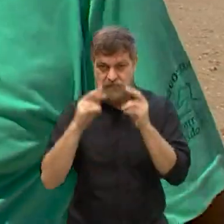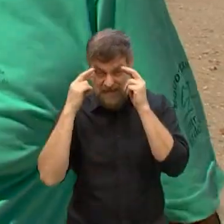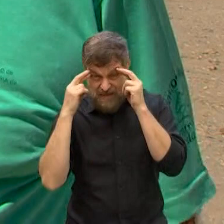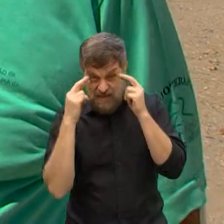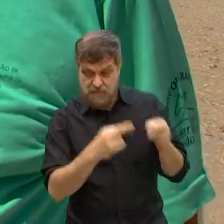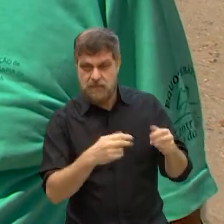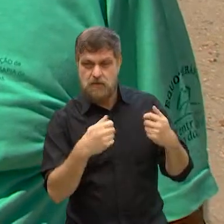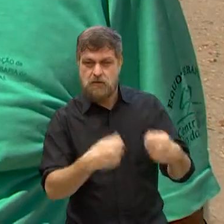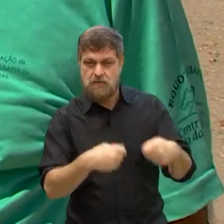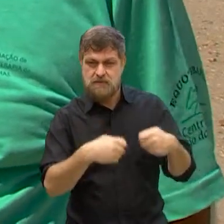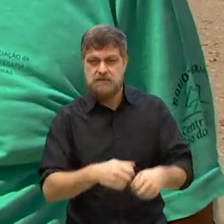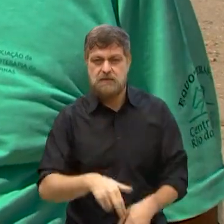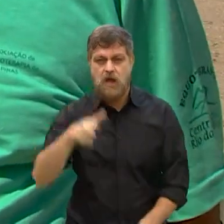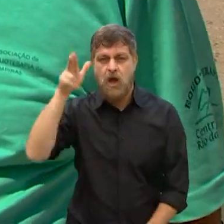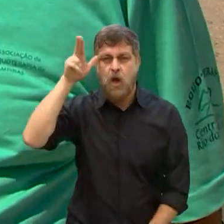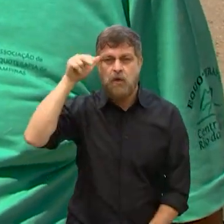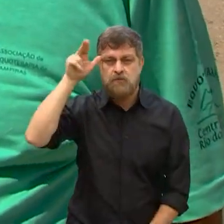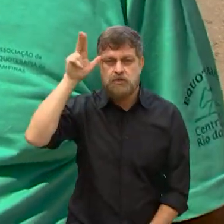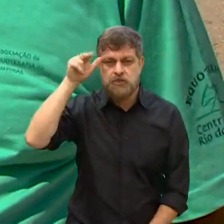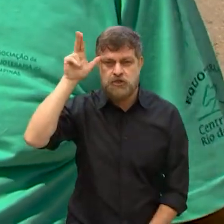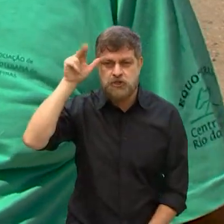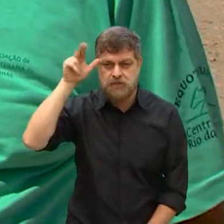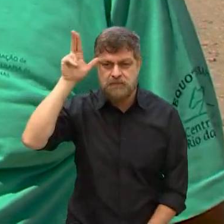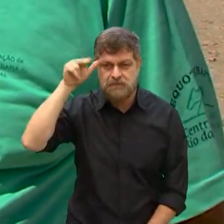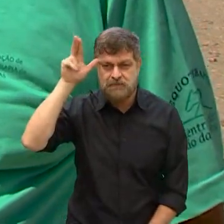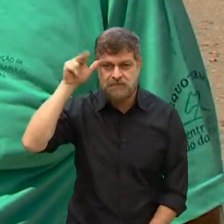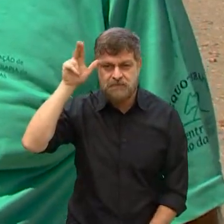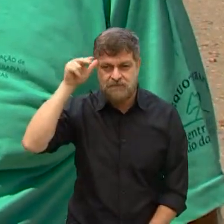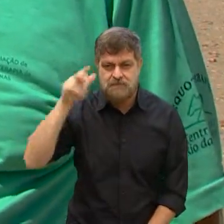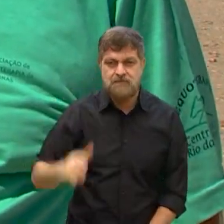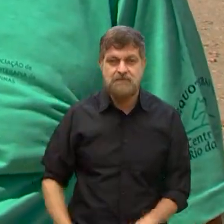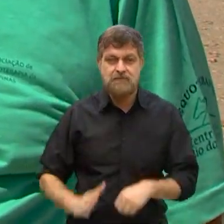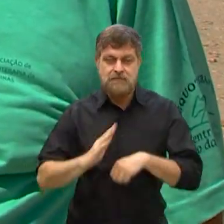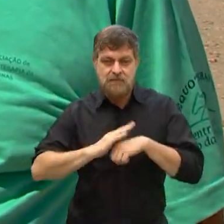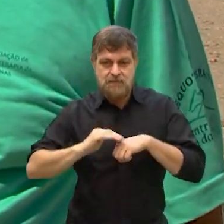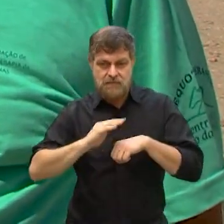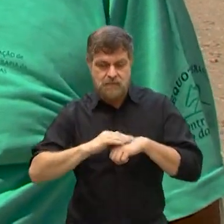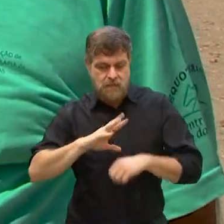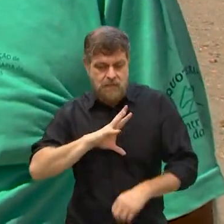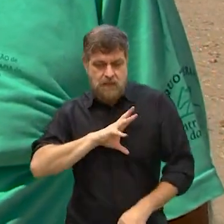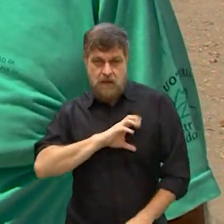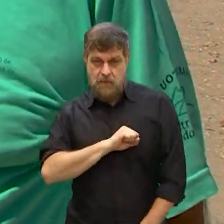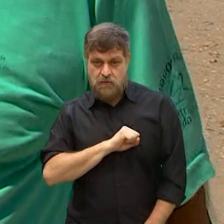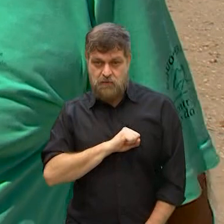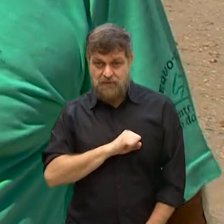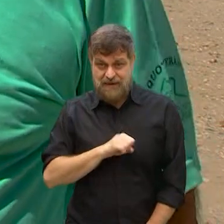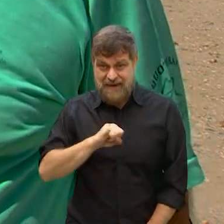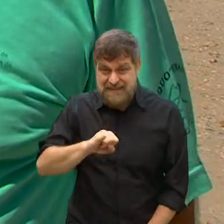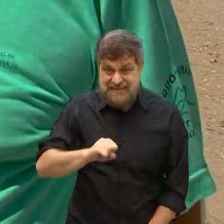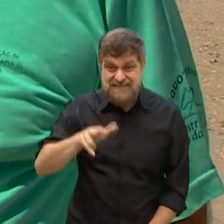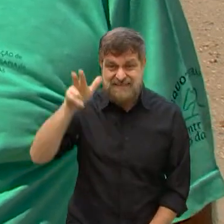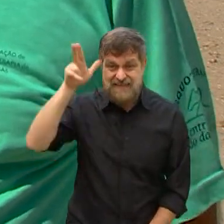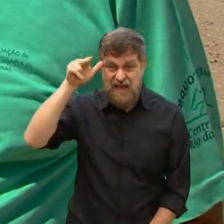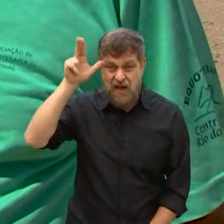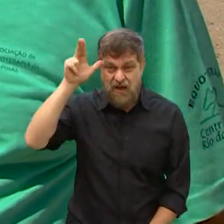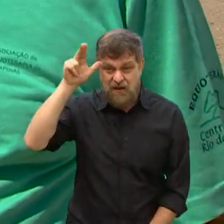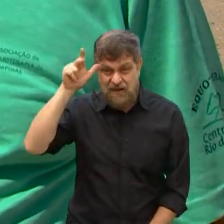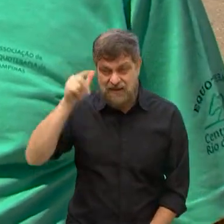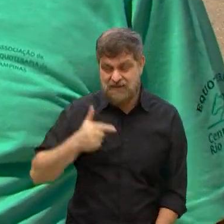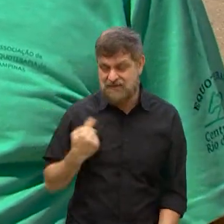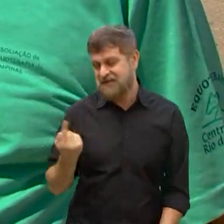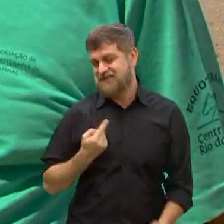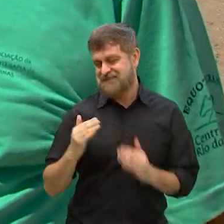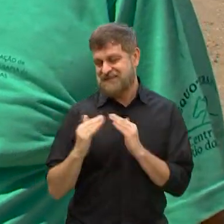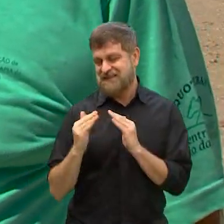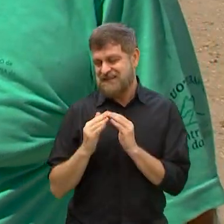muito respeito pelo animal. O cavalo é um animal extremamente sensível, amoroso. Se eles não fossem tão